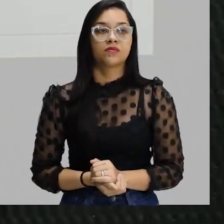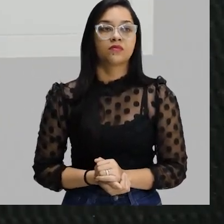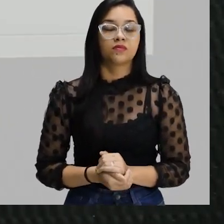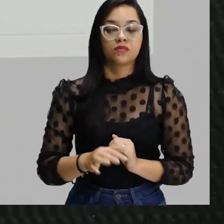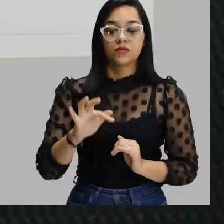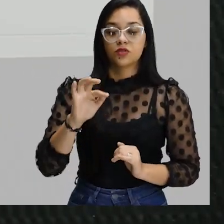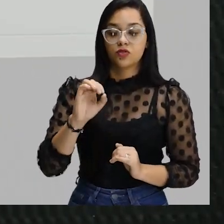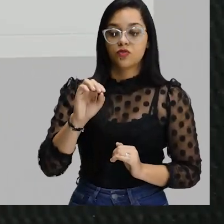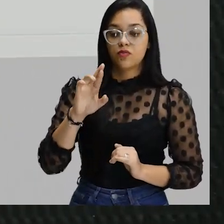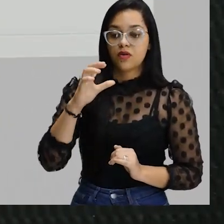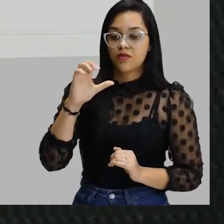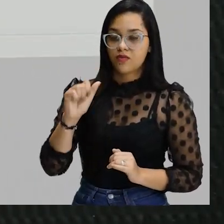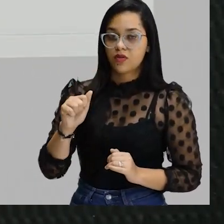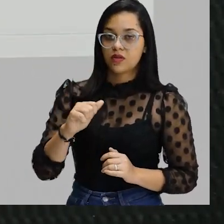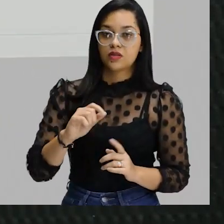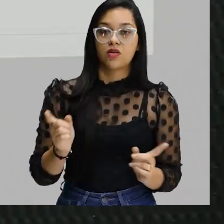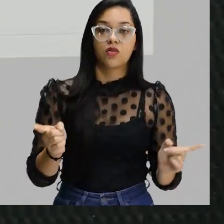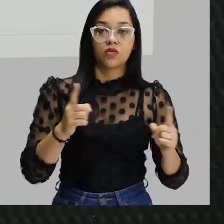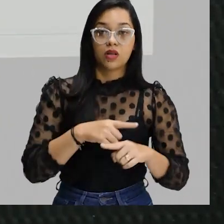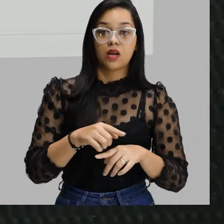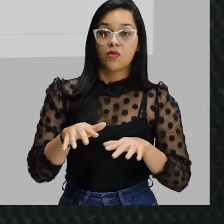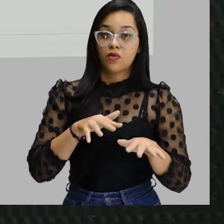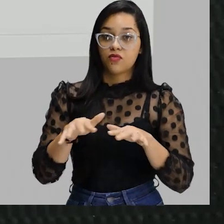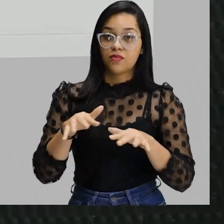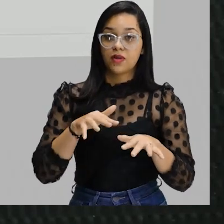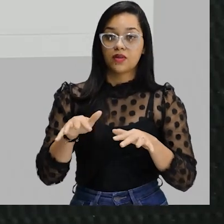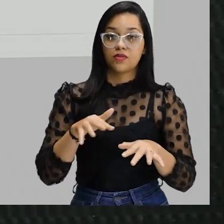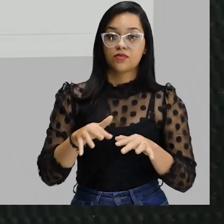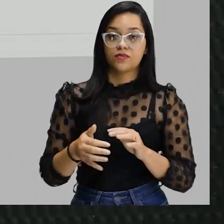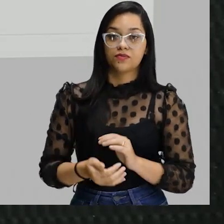de uma força contrária ao movimento,